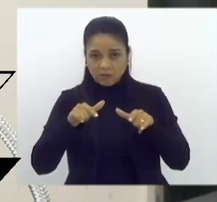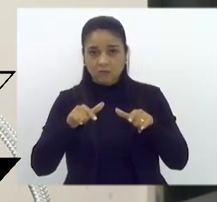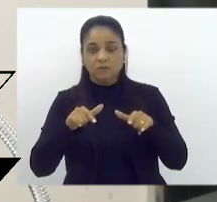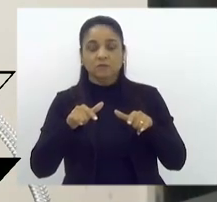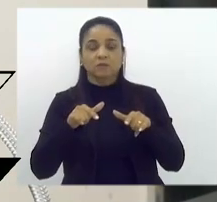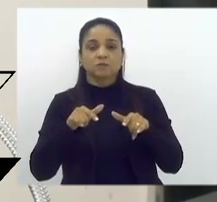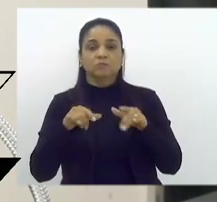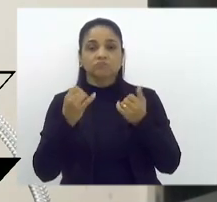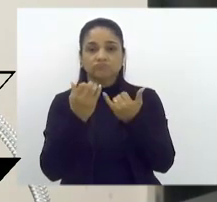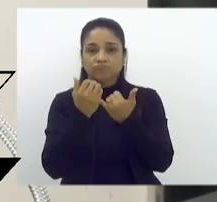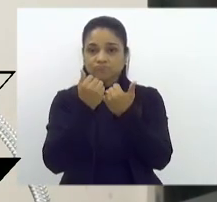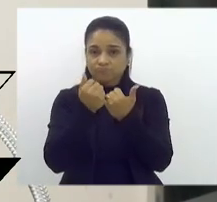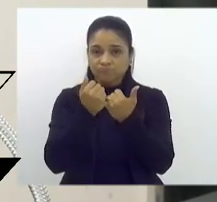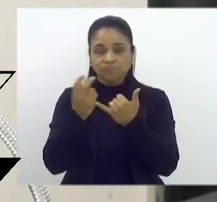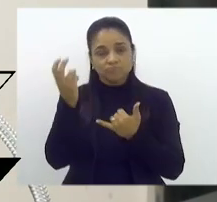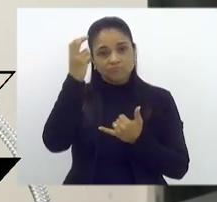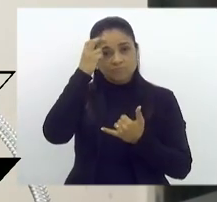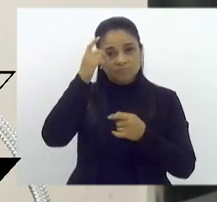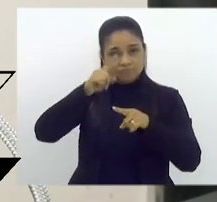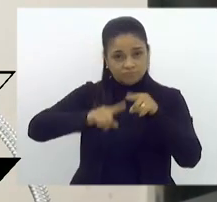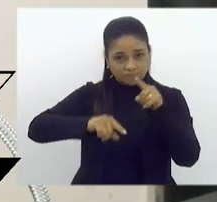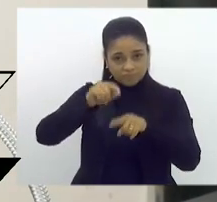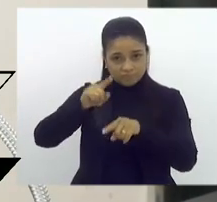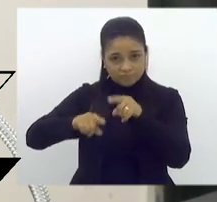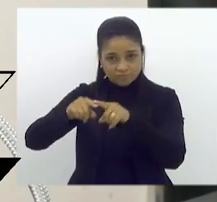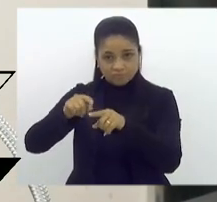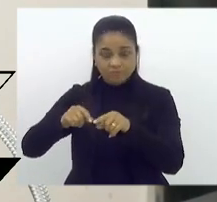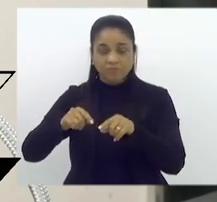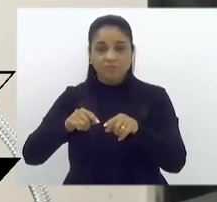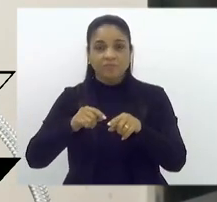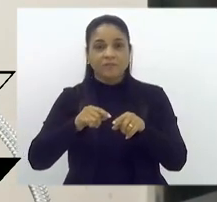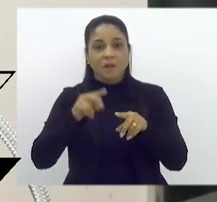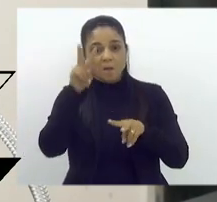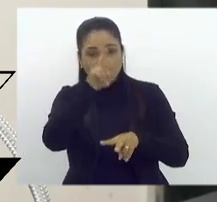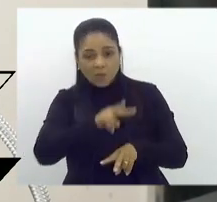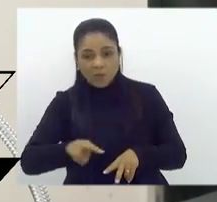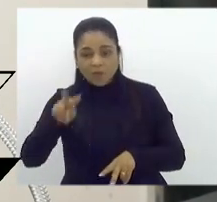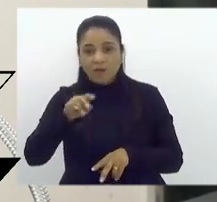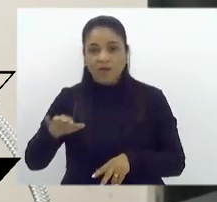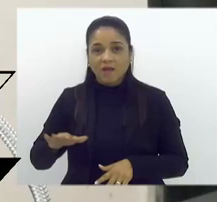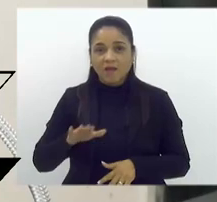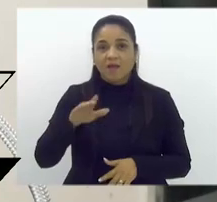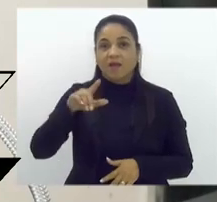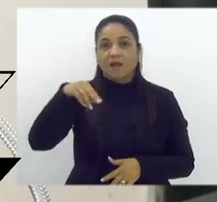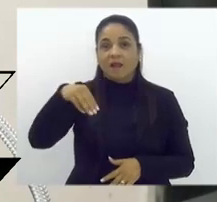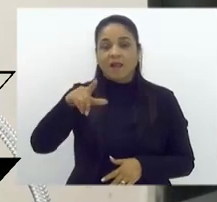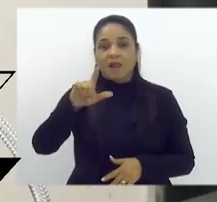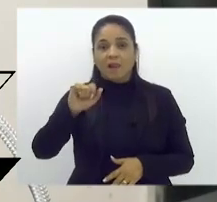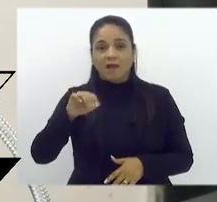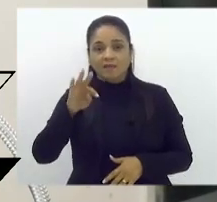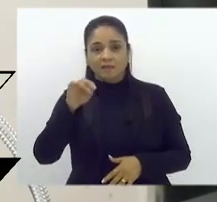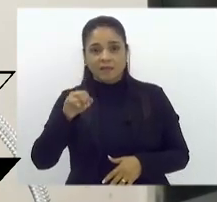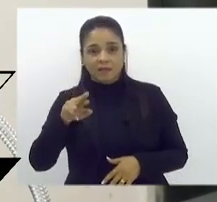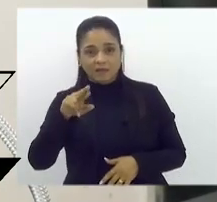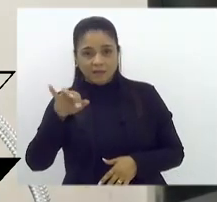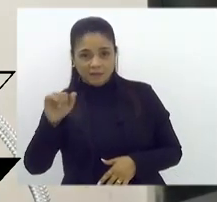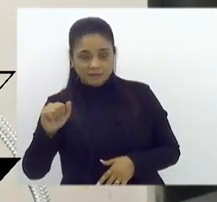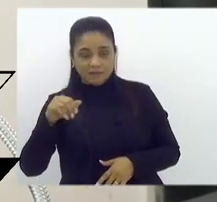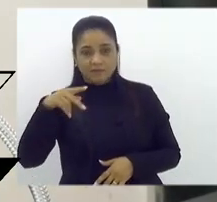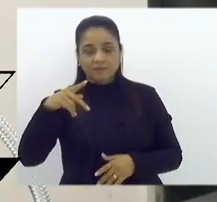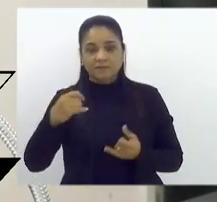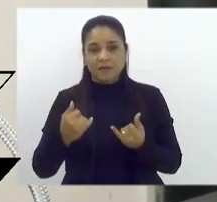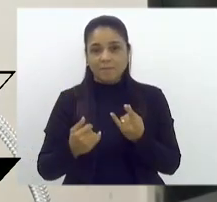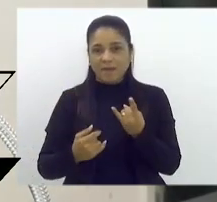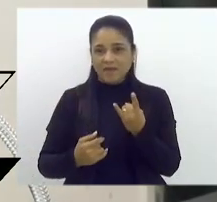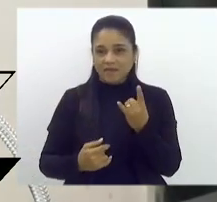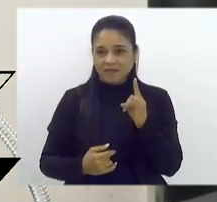como patrimônio histórico, cultural e material do Estado do Rio de Janeiro a ladeira da pedra do município do Carmo e da outras providências. E o 44 da pauta